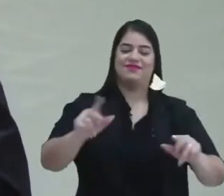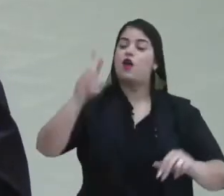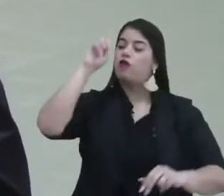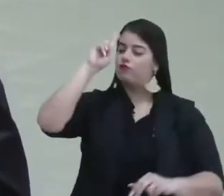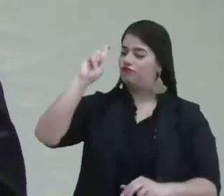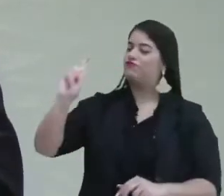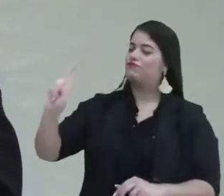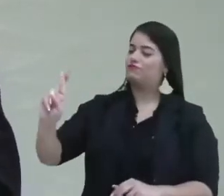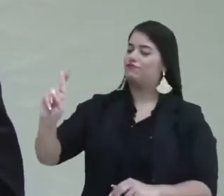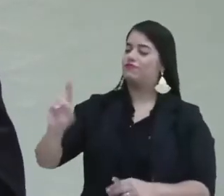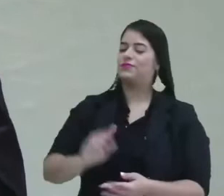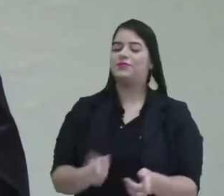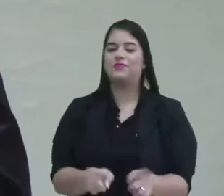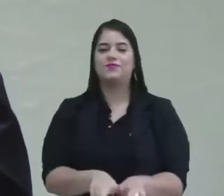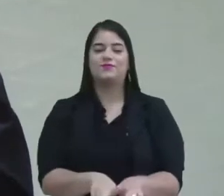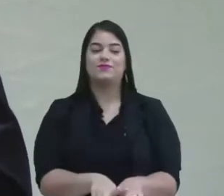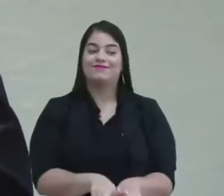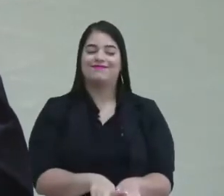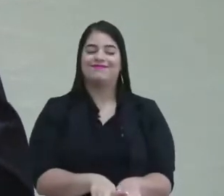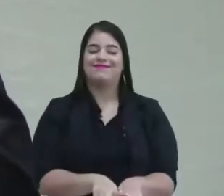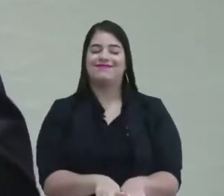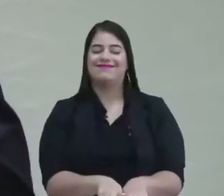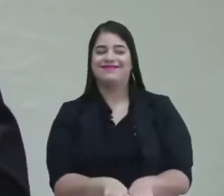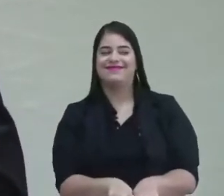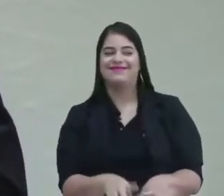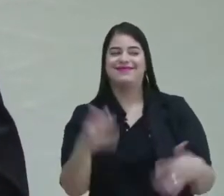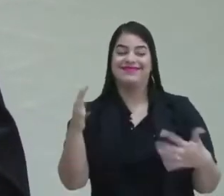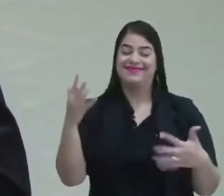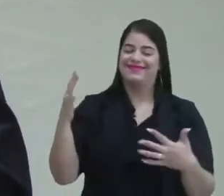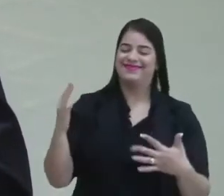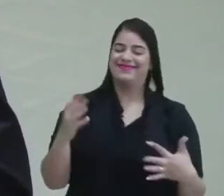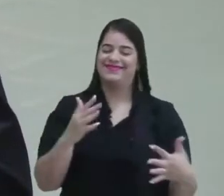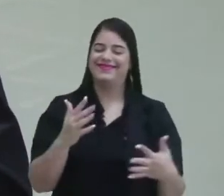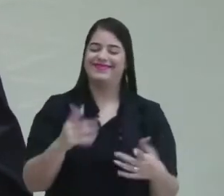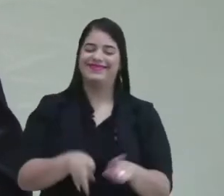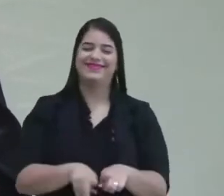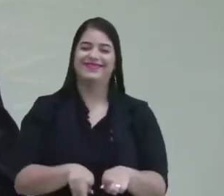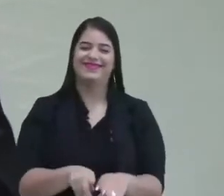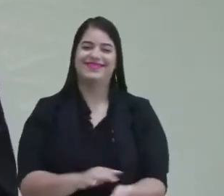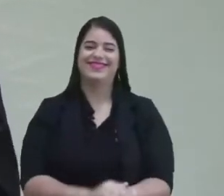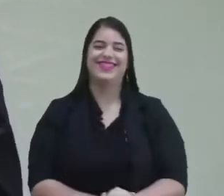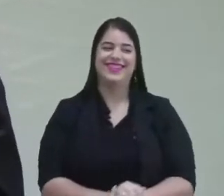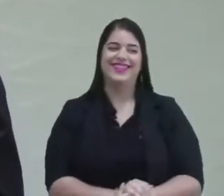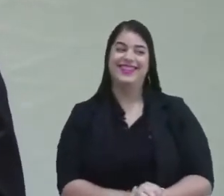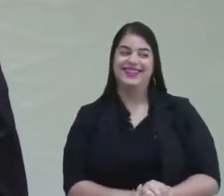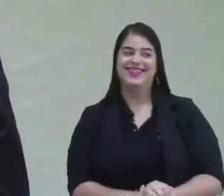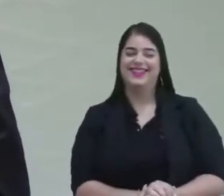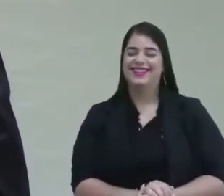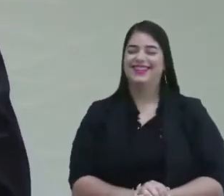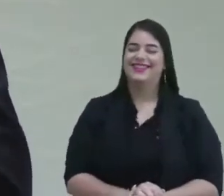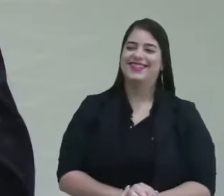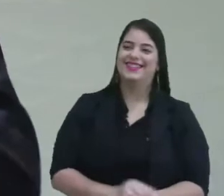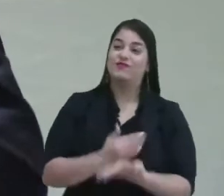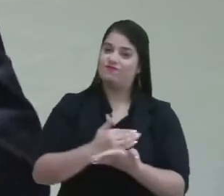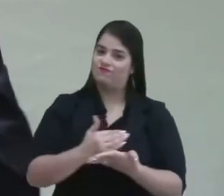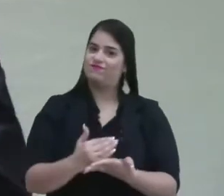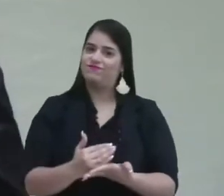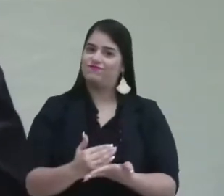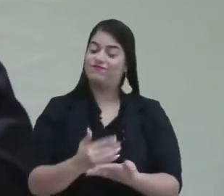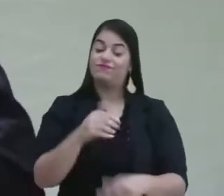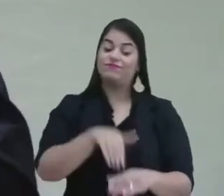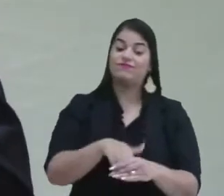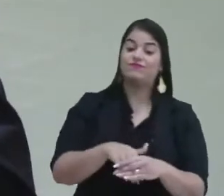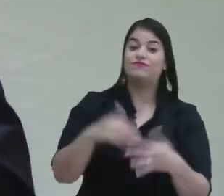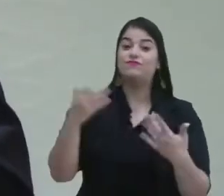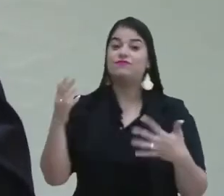direção. E também parabenizar essa iniciativa, né, um voto de congratulação